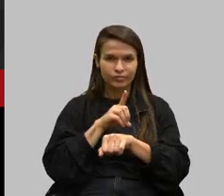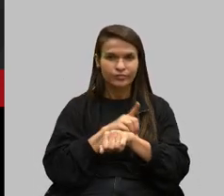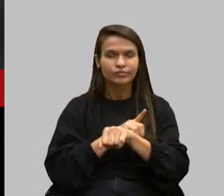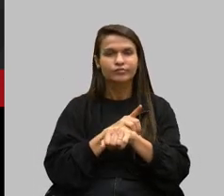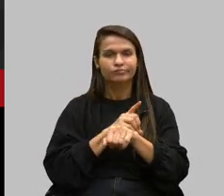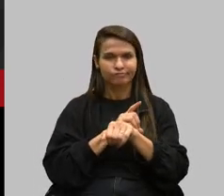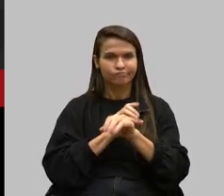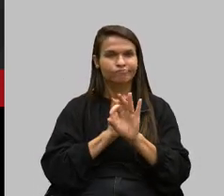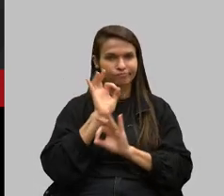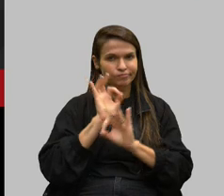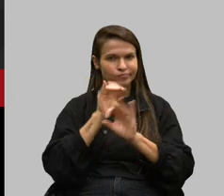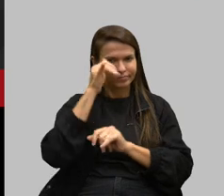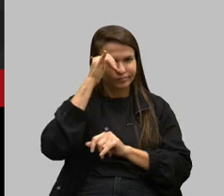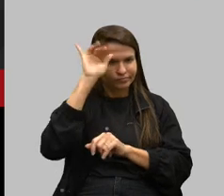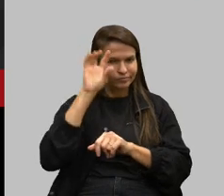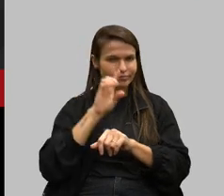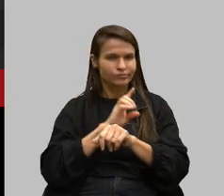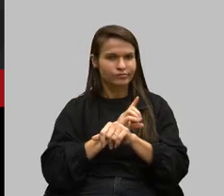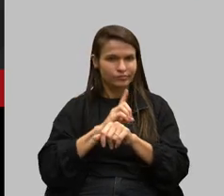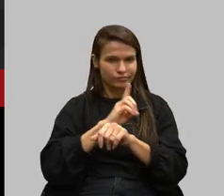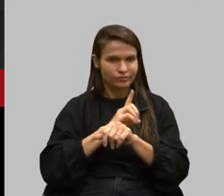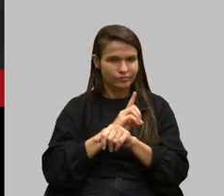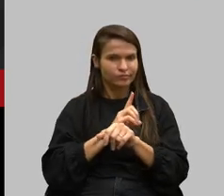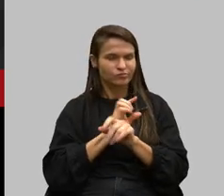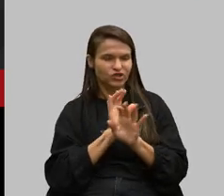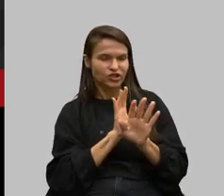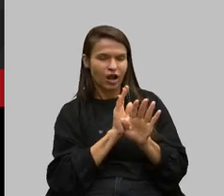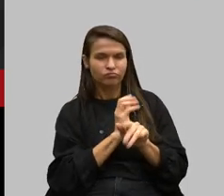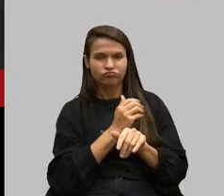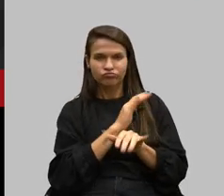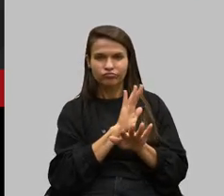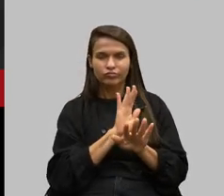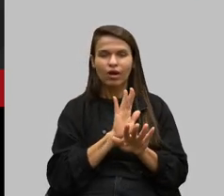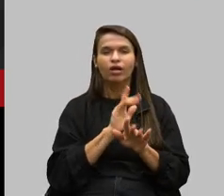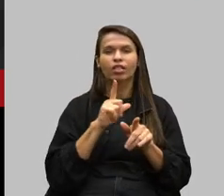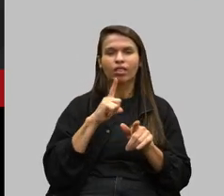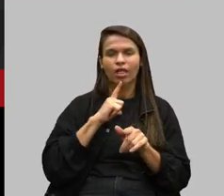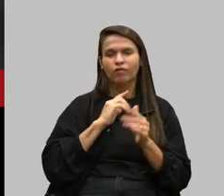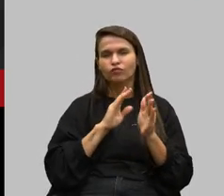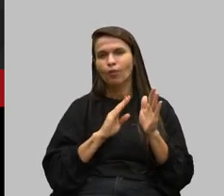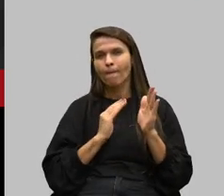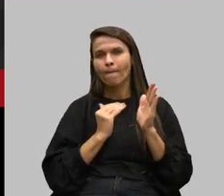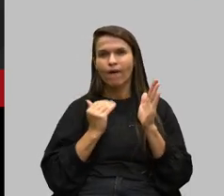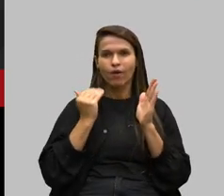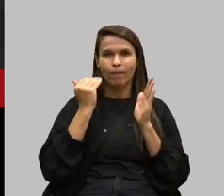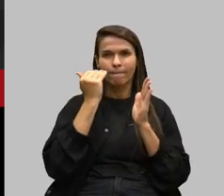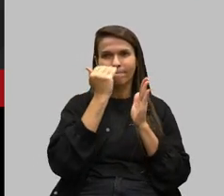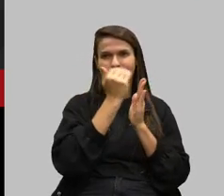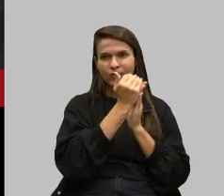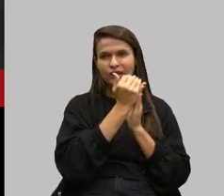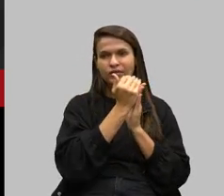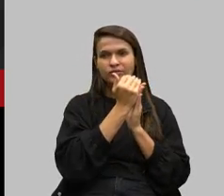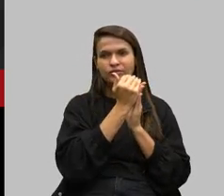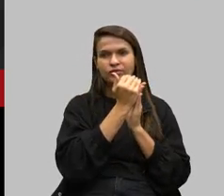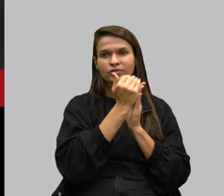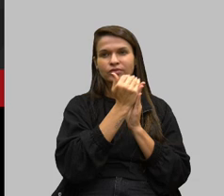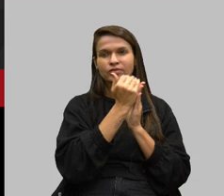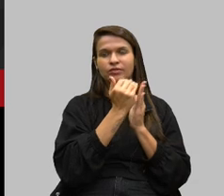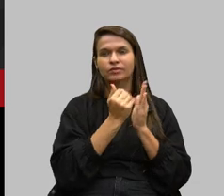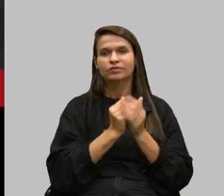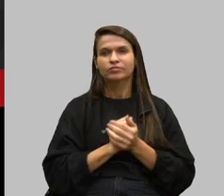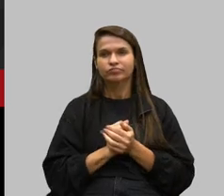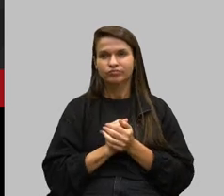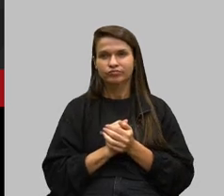combate a dengue né então tchau deng tchau aí também a gente teve um momento eh muito